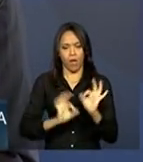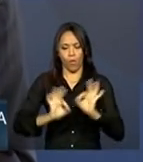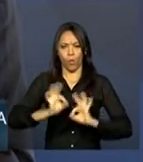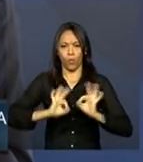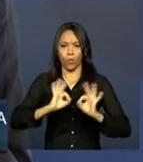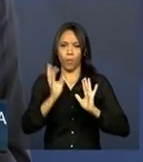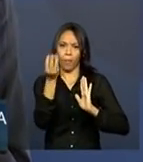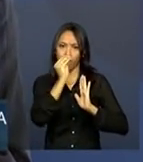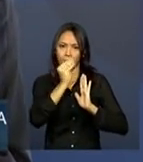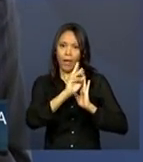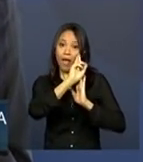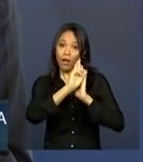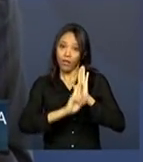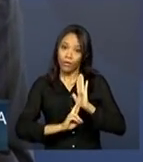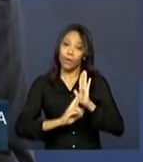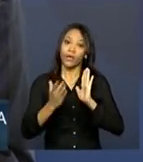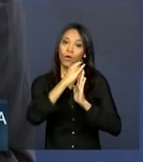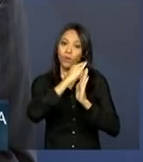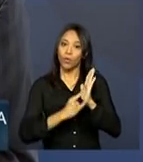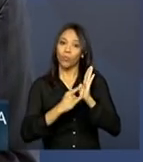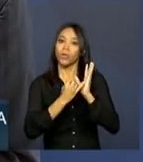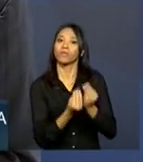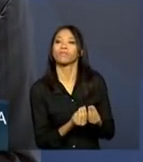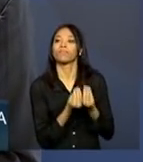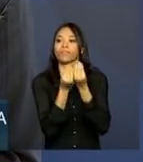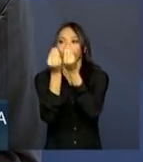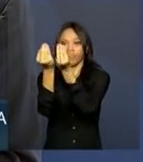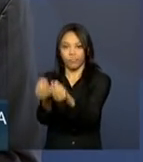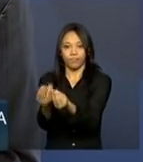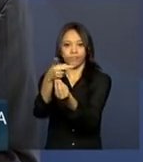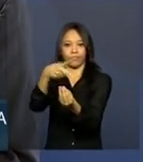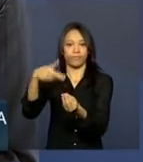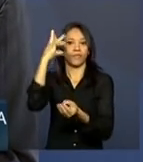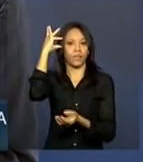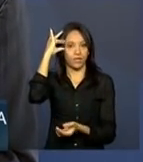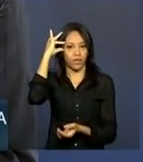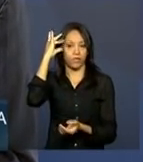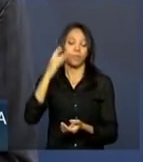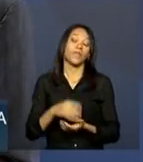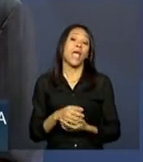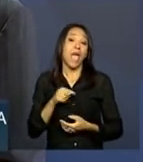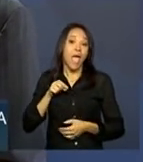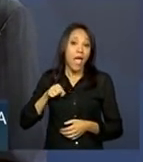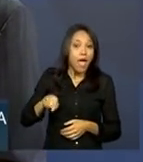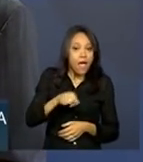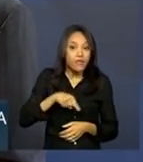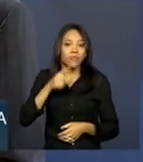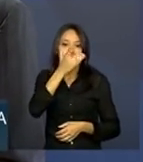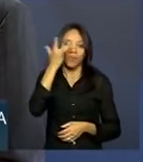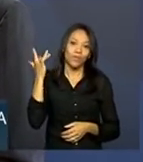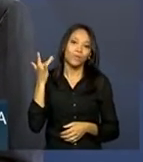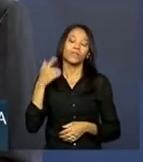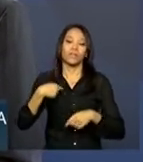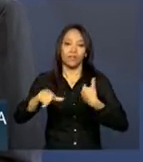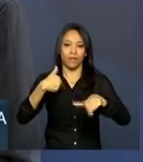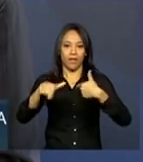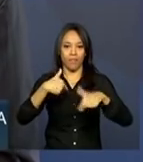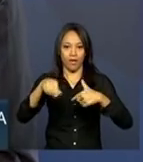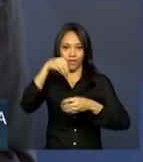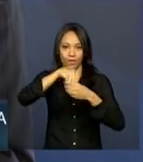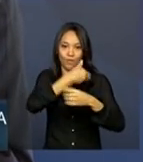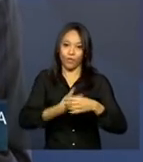entregamos a vossa excelência esses servidores públicos senhora presidenta honraram o serviço público